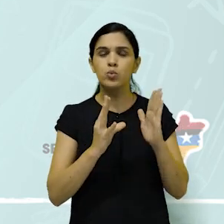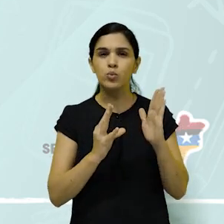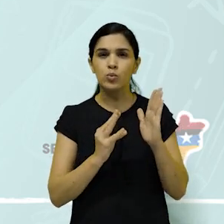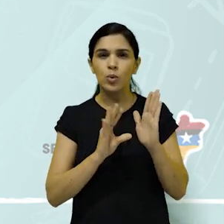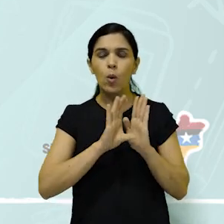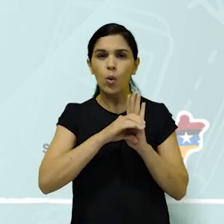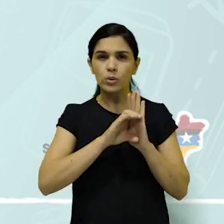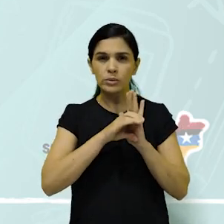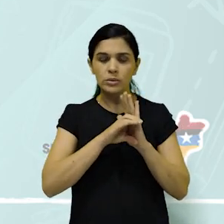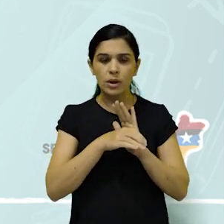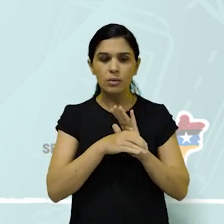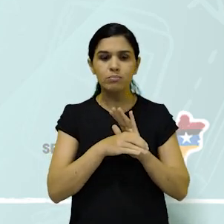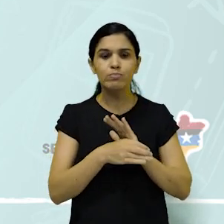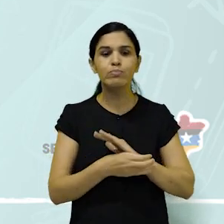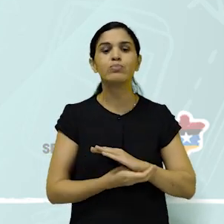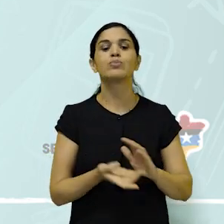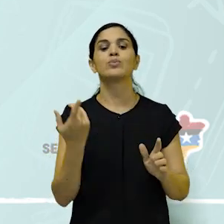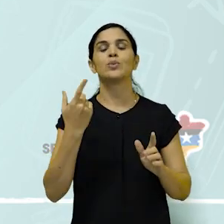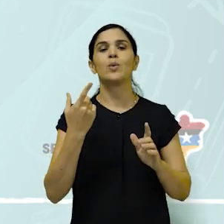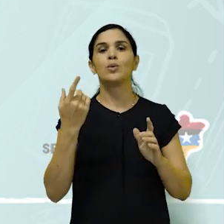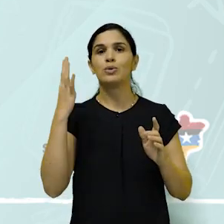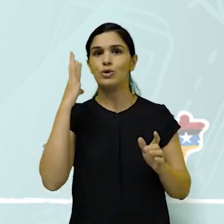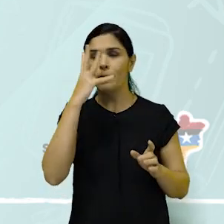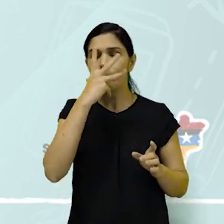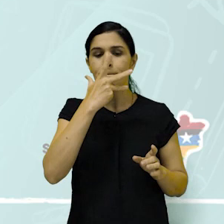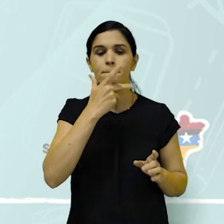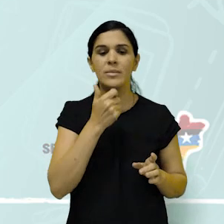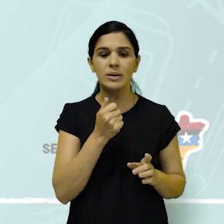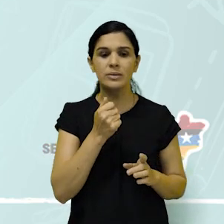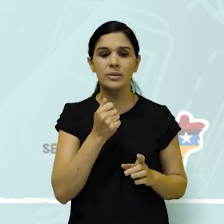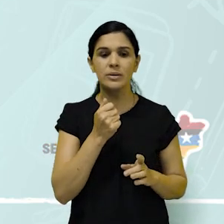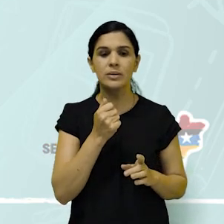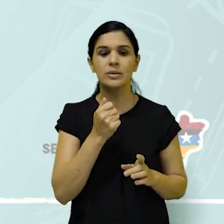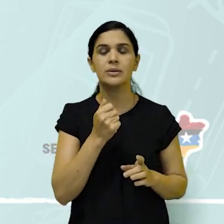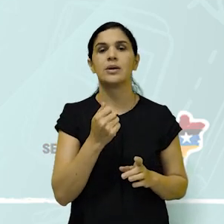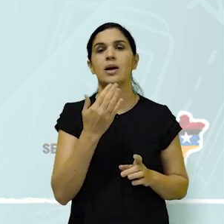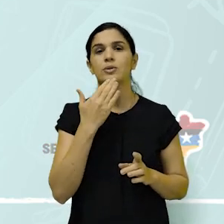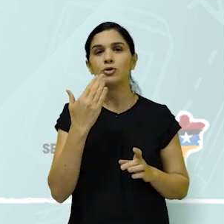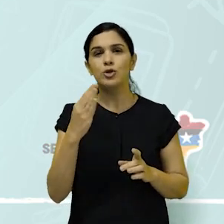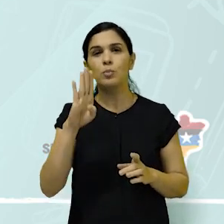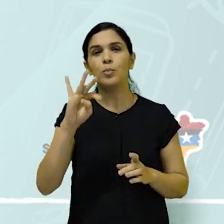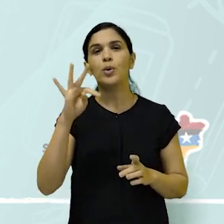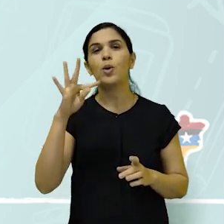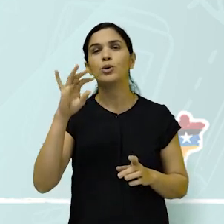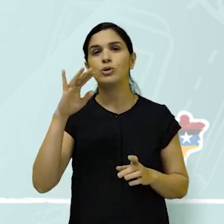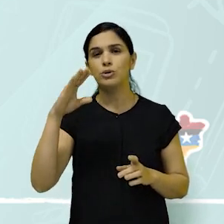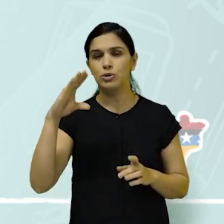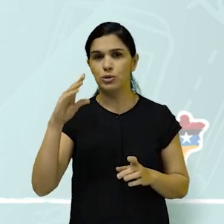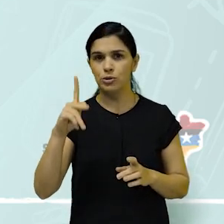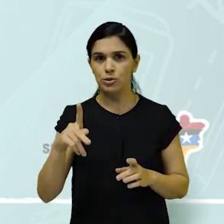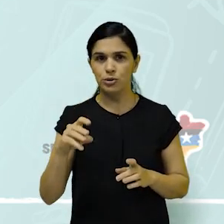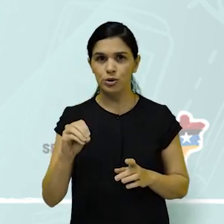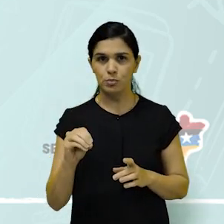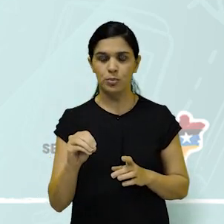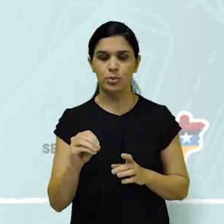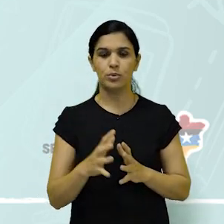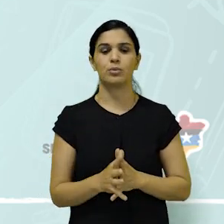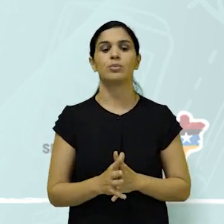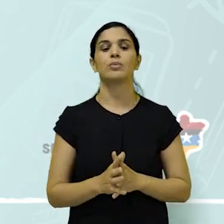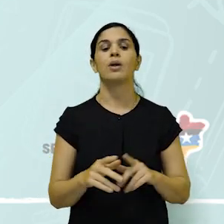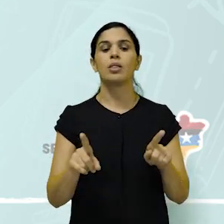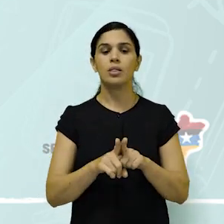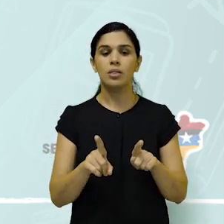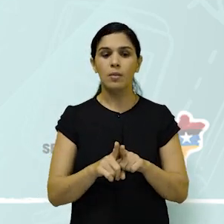beleza. Tipos de biotipos. Quarto tópico, a influência da mídia. Quinto, as